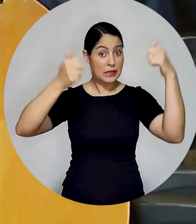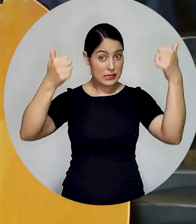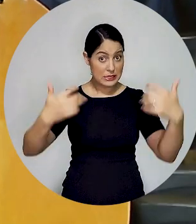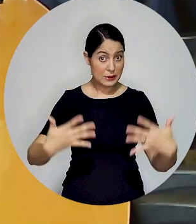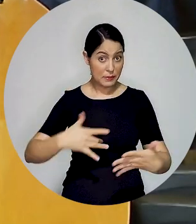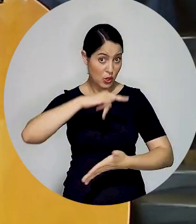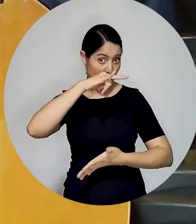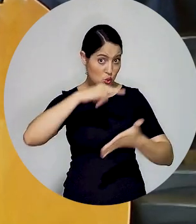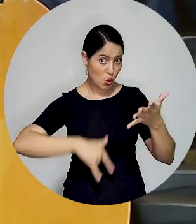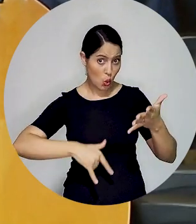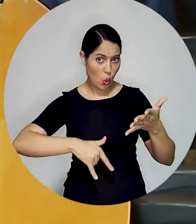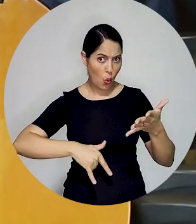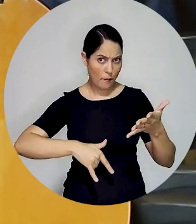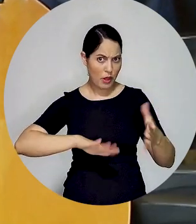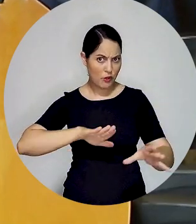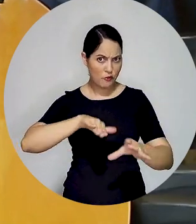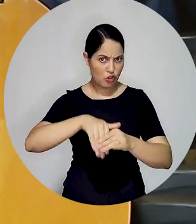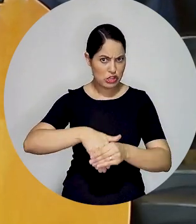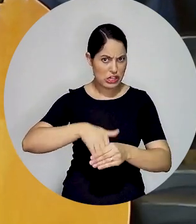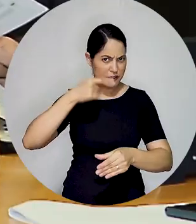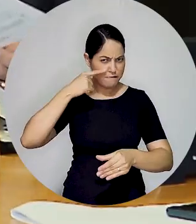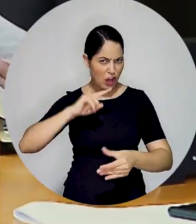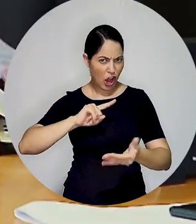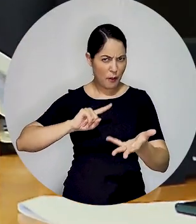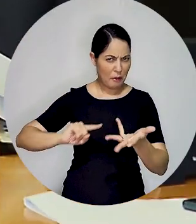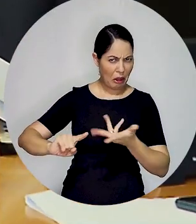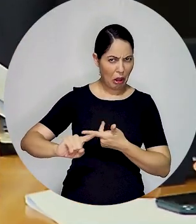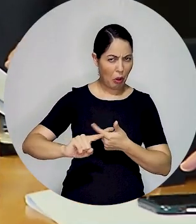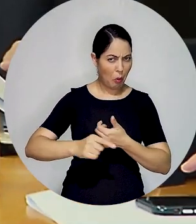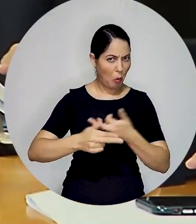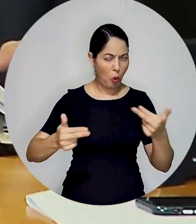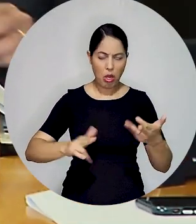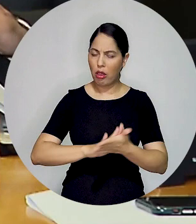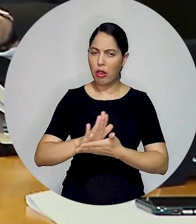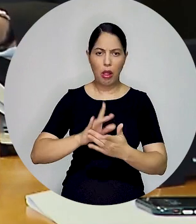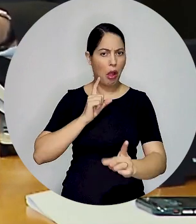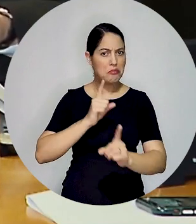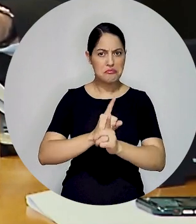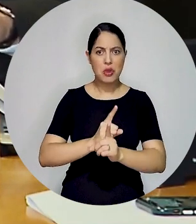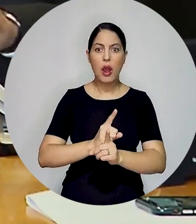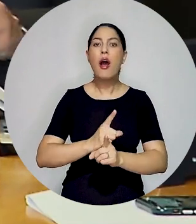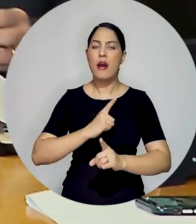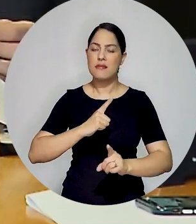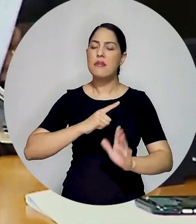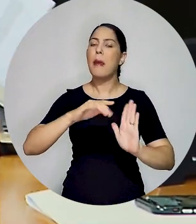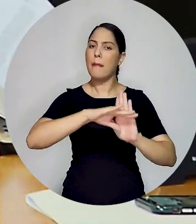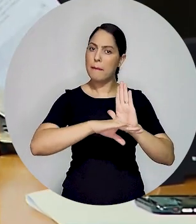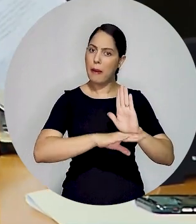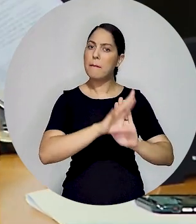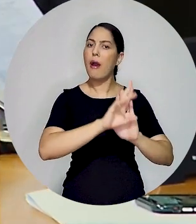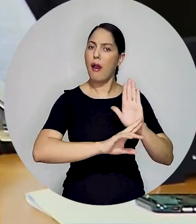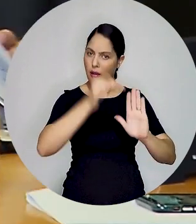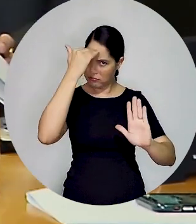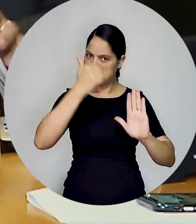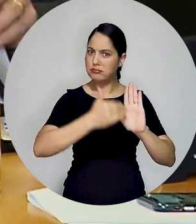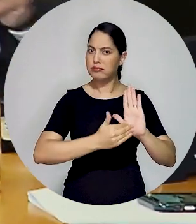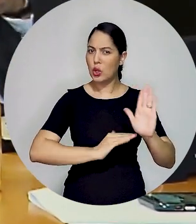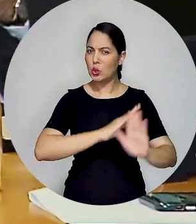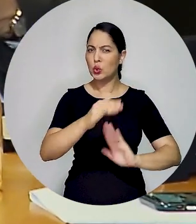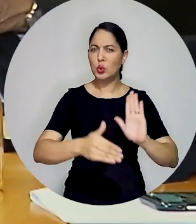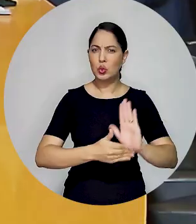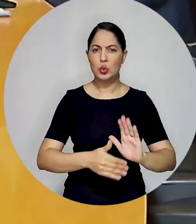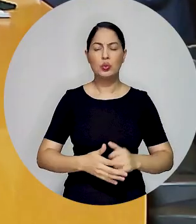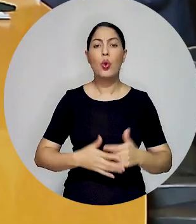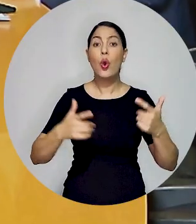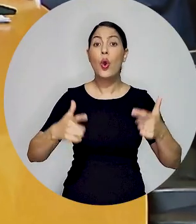encontrou indício algum de irregularidades na votação. As ações da OAB envolveram comissões e um trabalho capilarizado por todo o